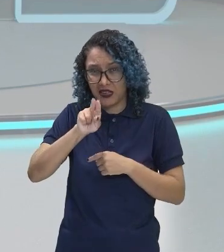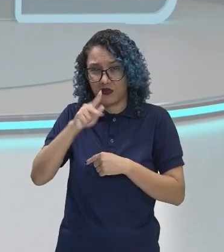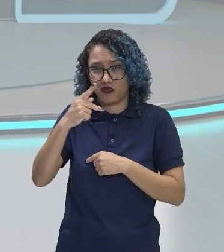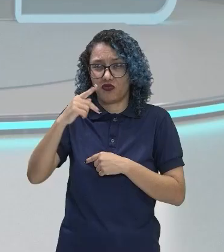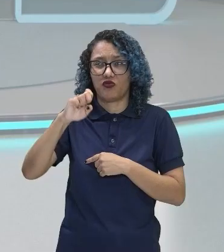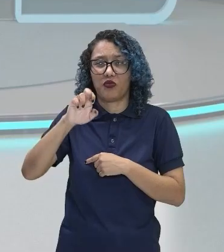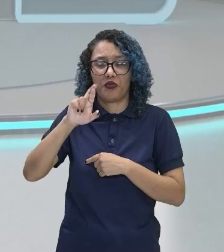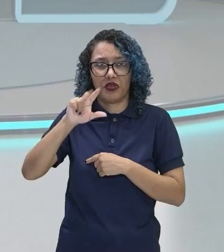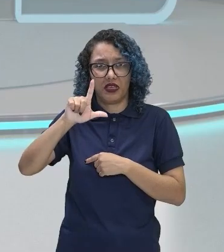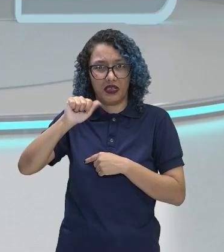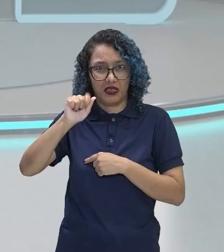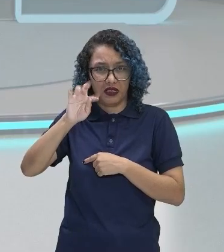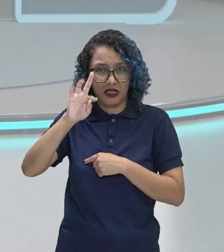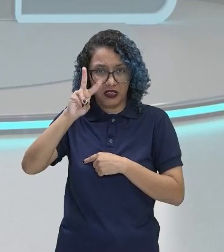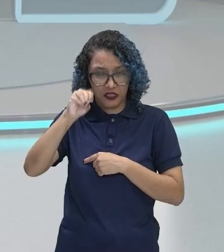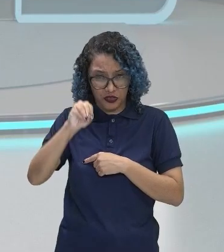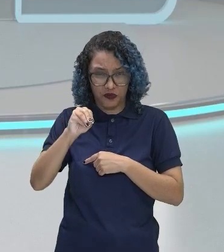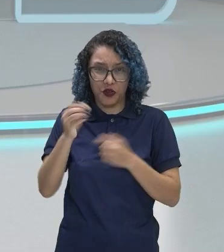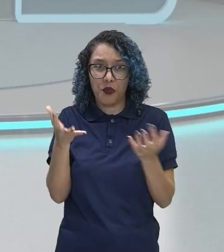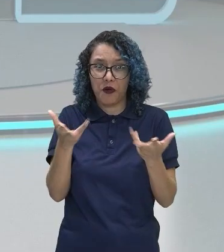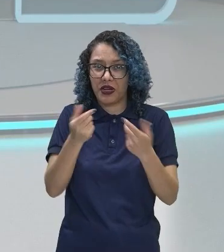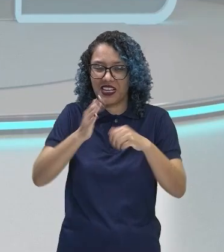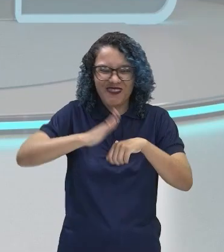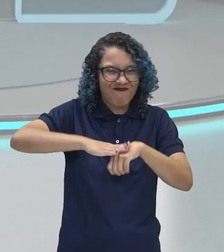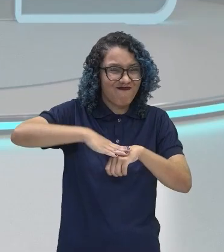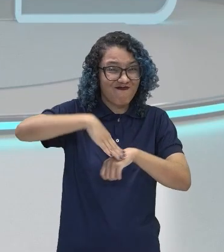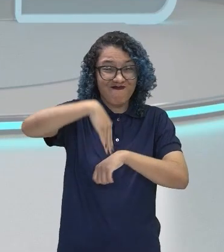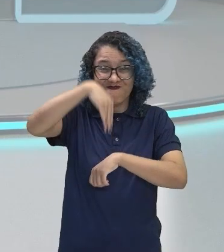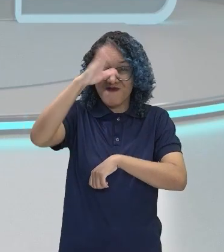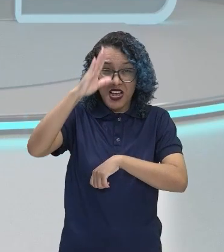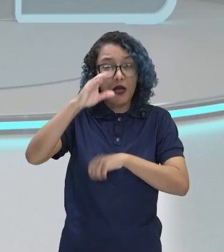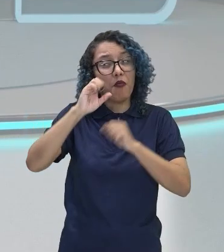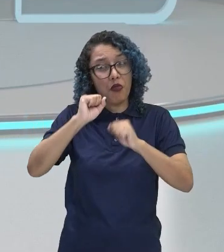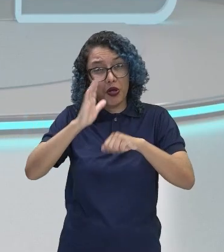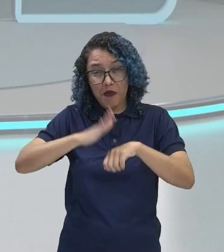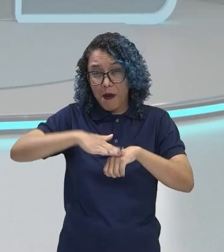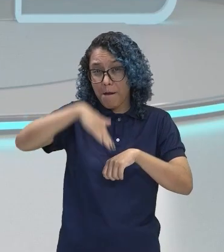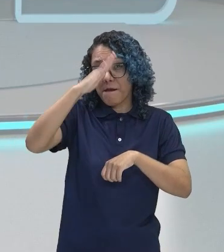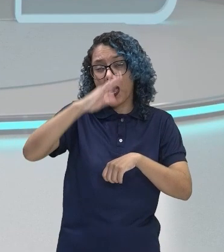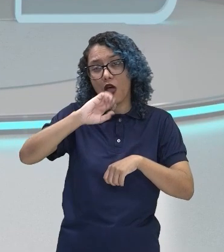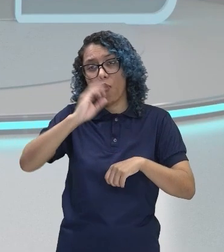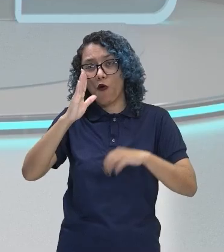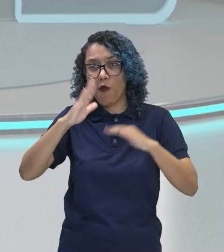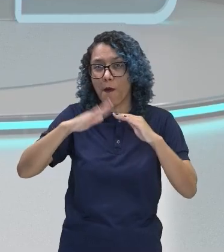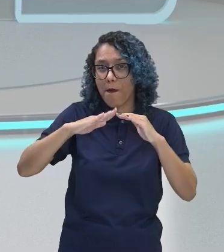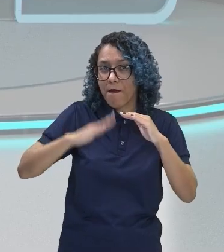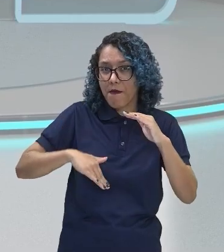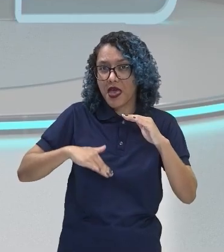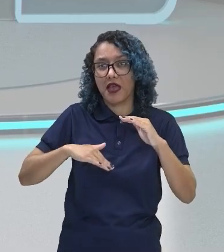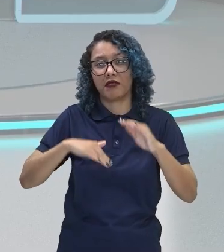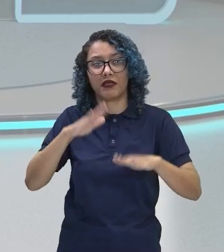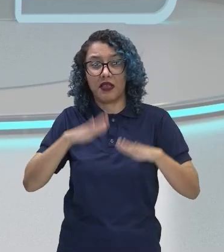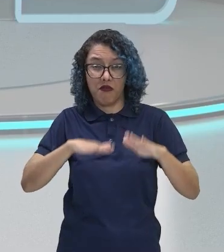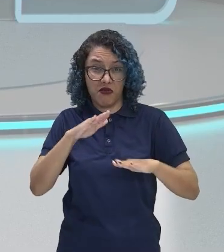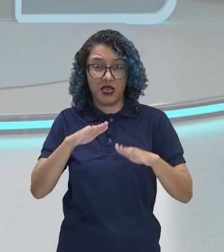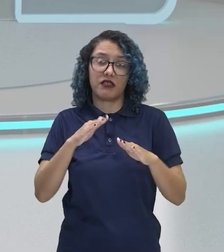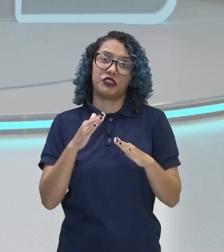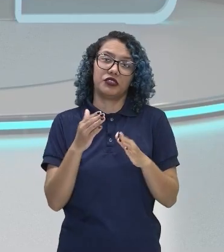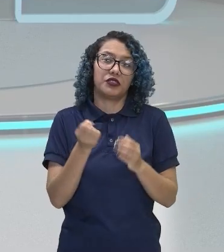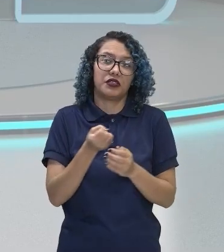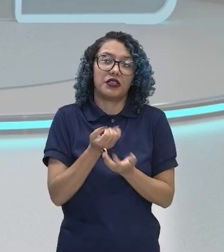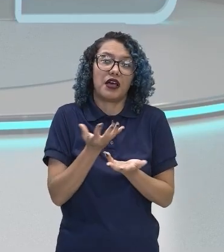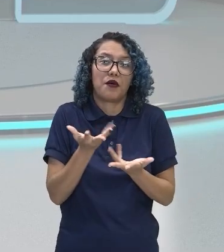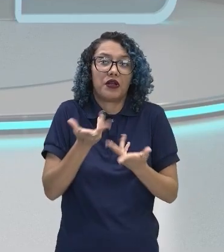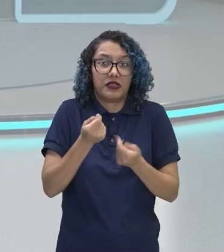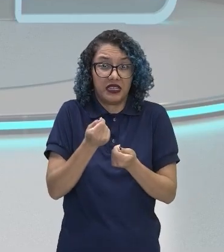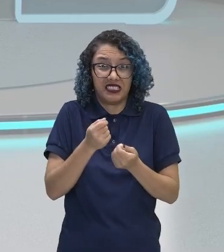que uma qualidade elevada ao extremo, seja para baixo ou para cima, Independente da qualidade, é sempre ao